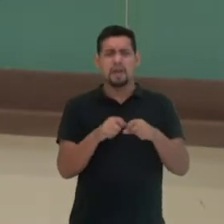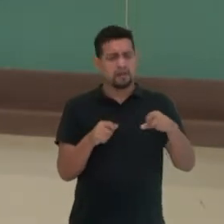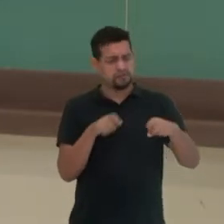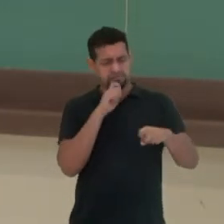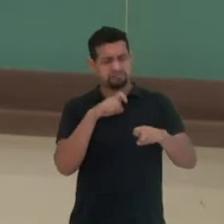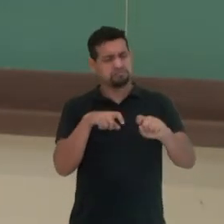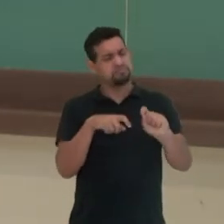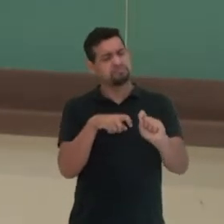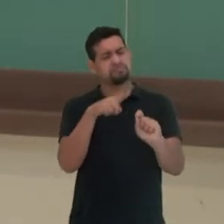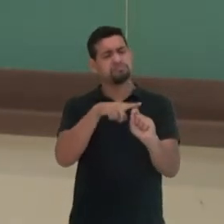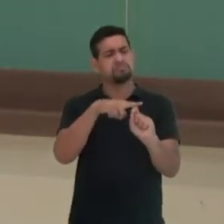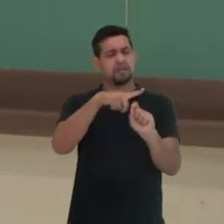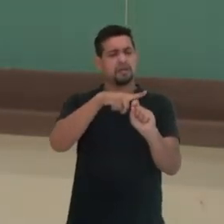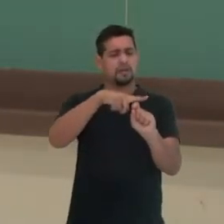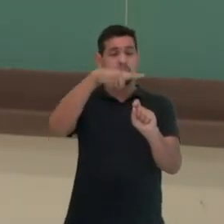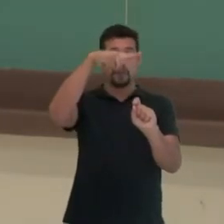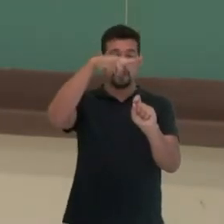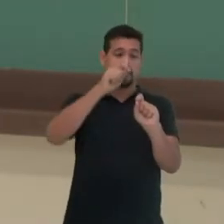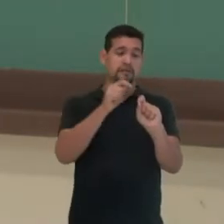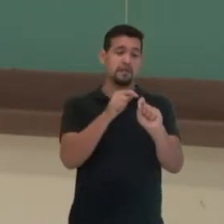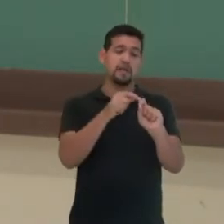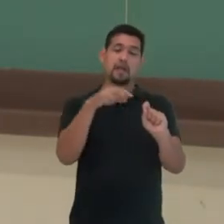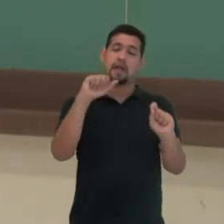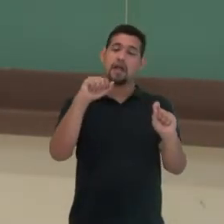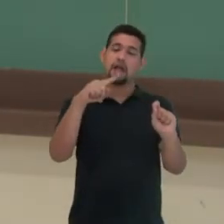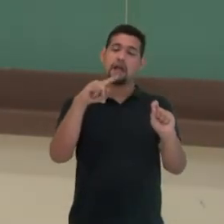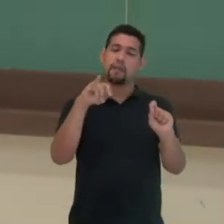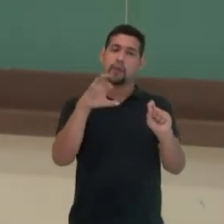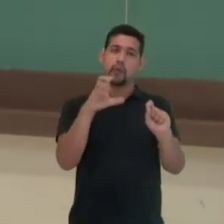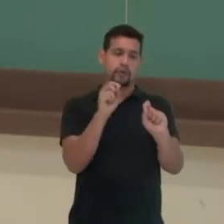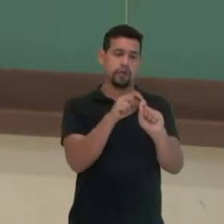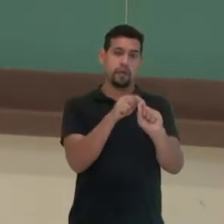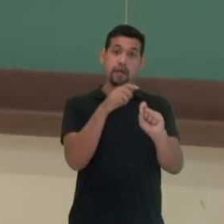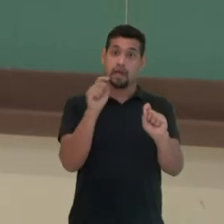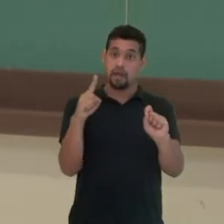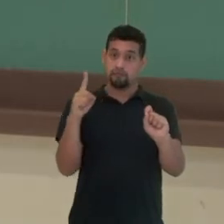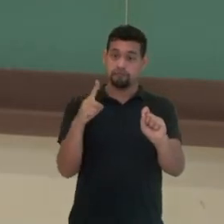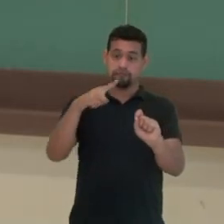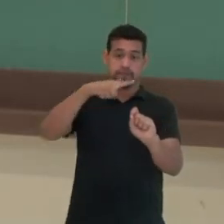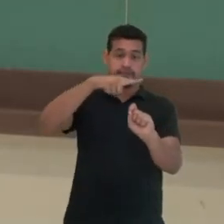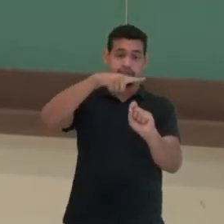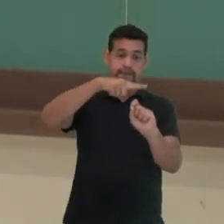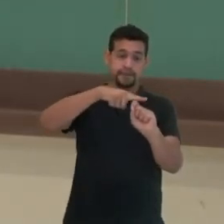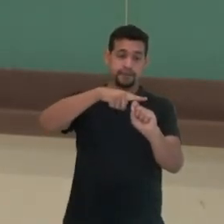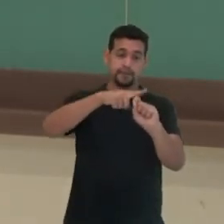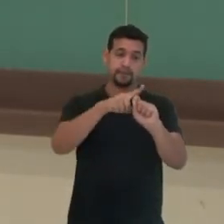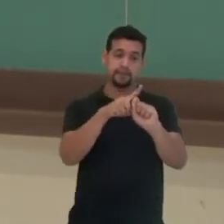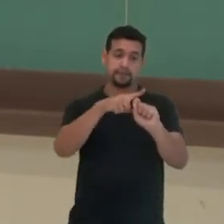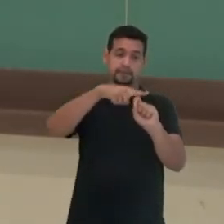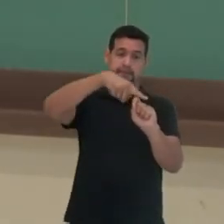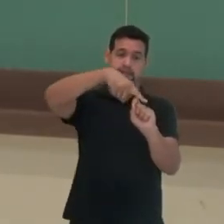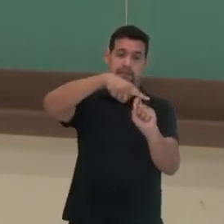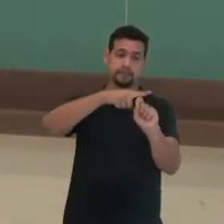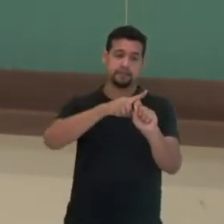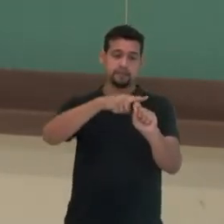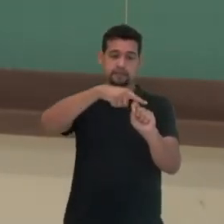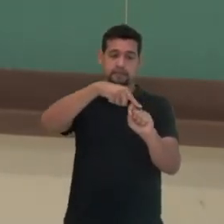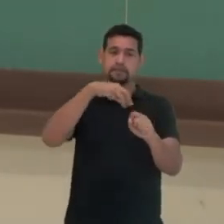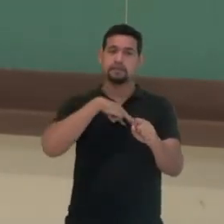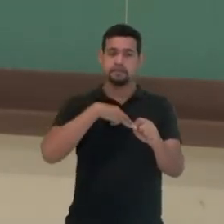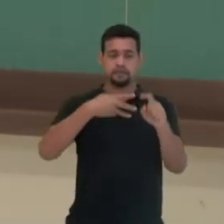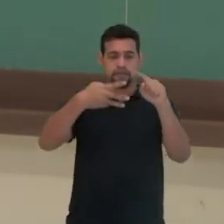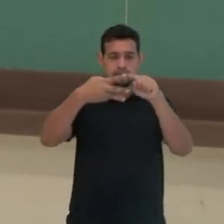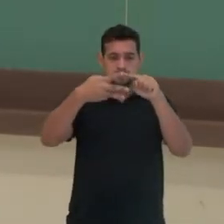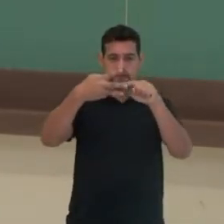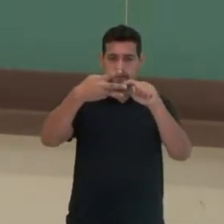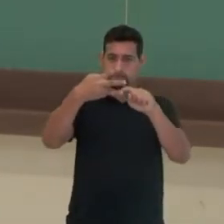apoio, onde a alavanca vai poder fazer o movimento dela ali, girando. As alavancas, elas são classificadas em 3 tipos, tá?